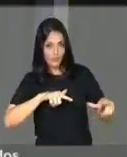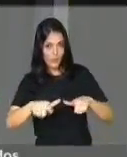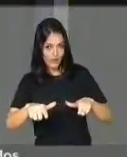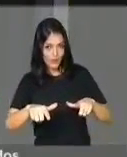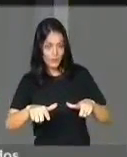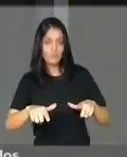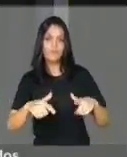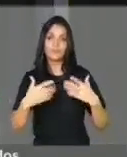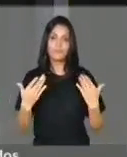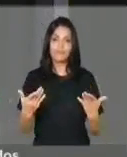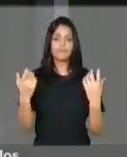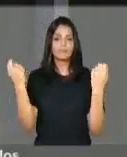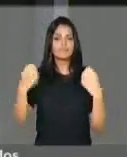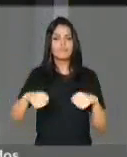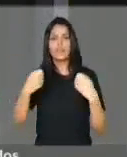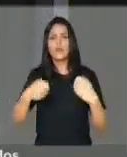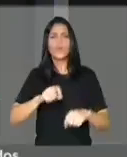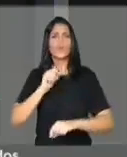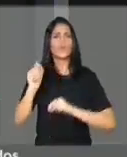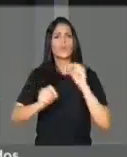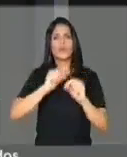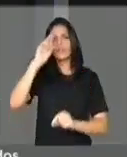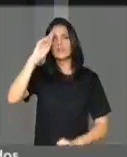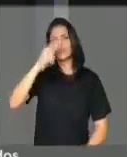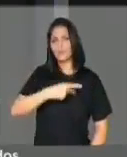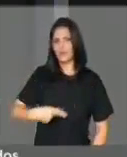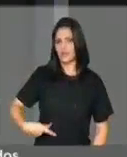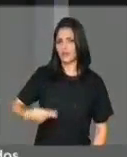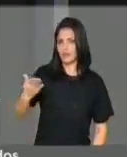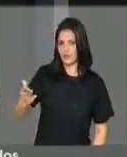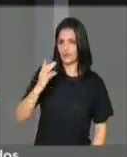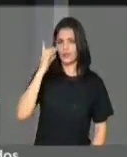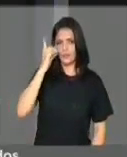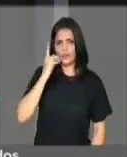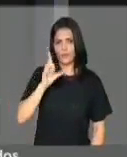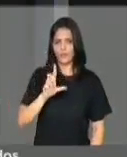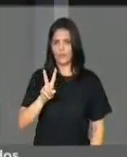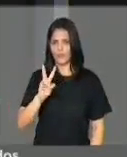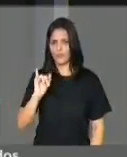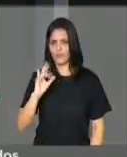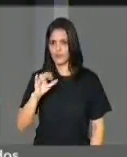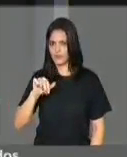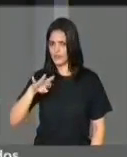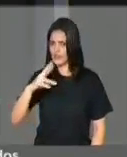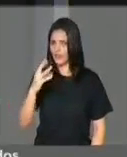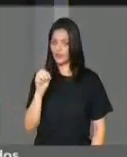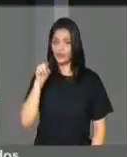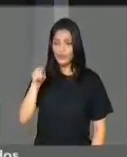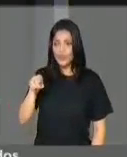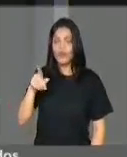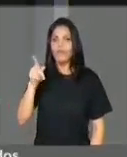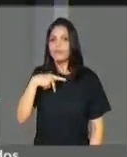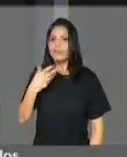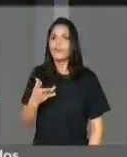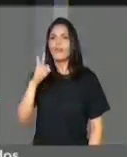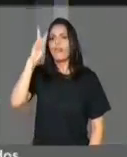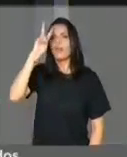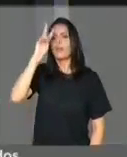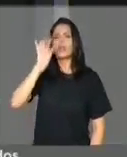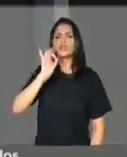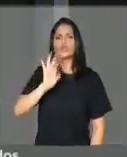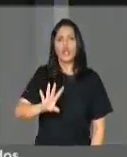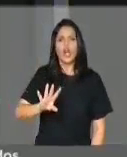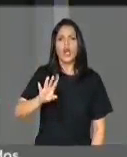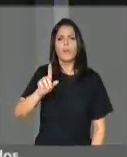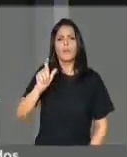que deve ser, senhor presidente, ilustre deputado Vicentinho, lembrado não apenas em memória das